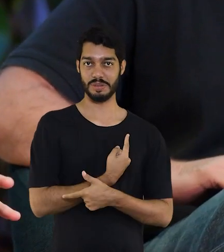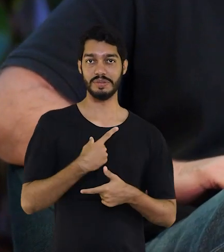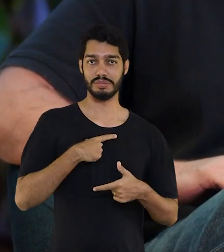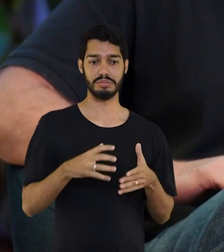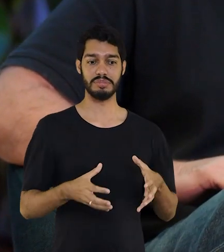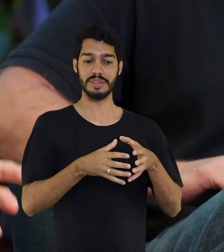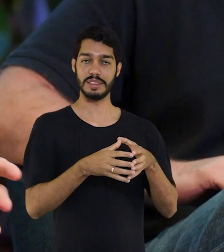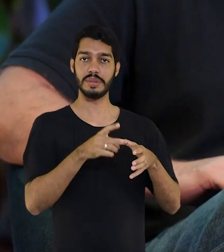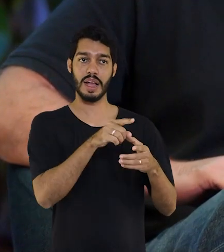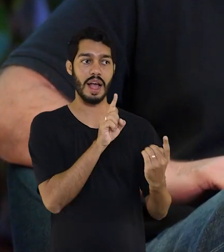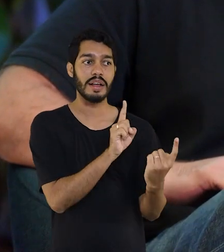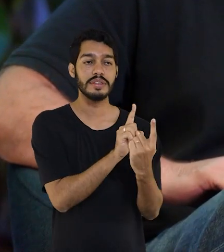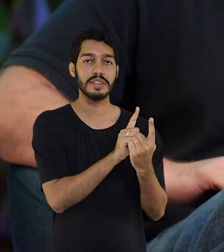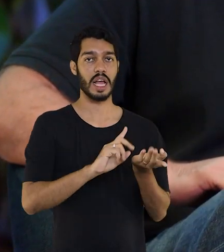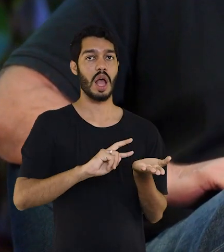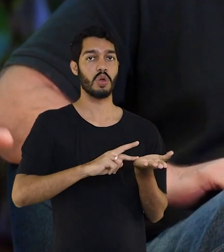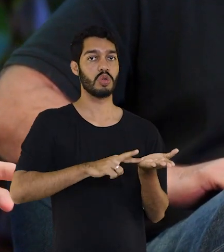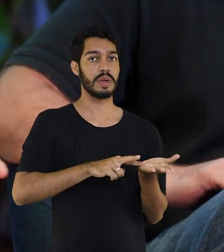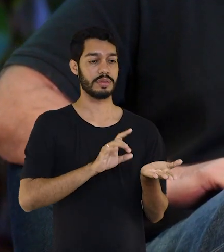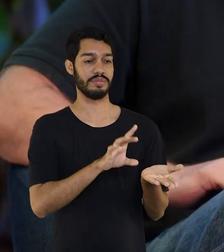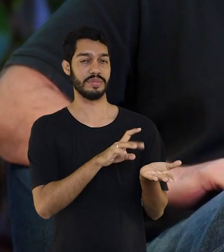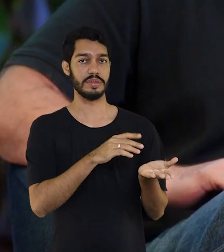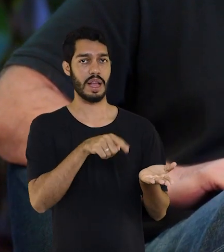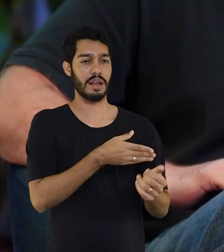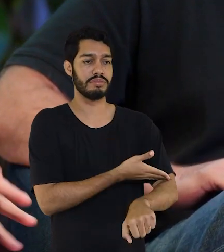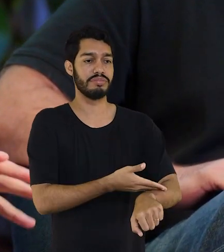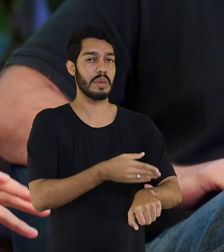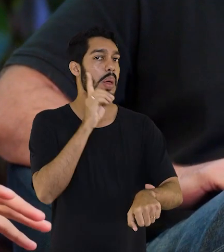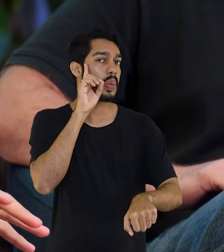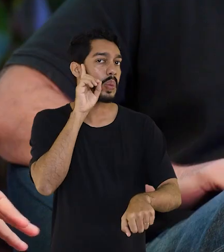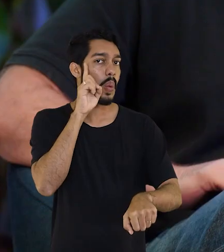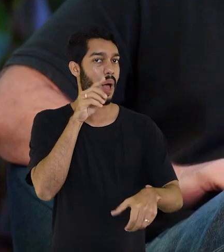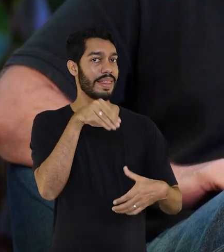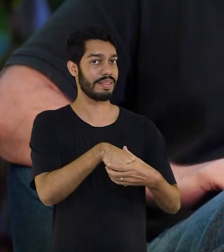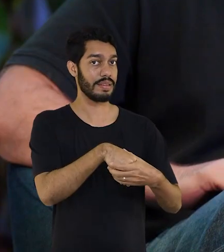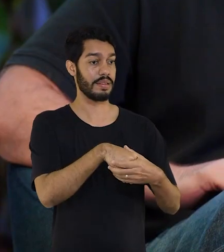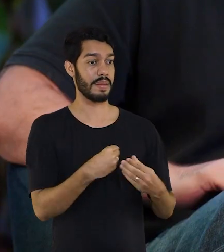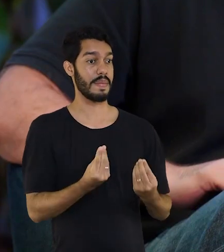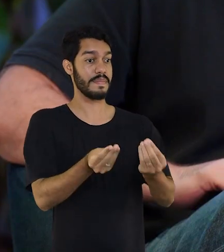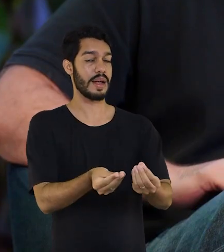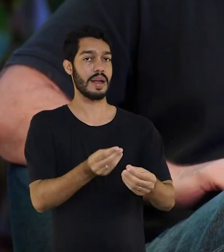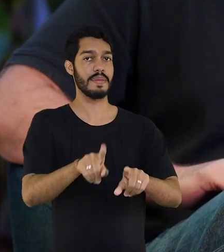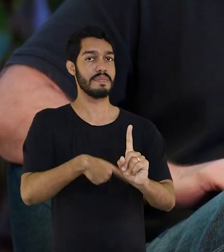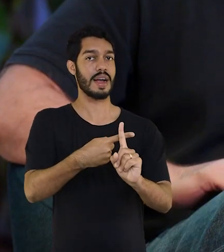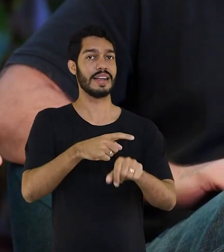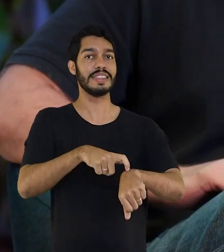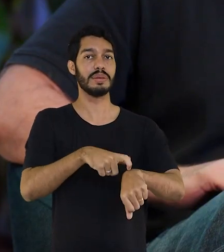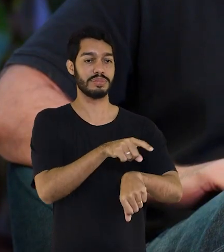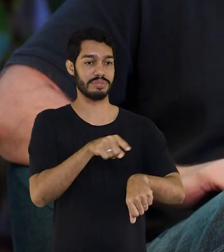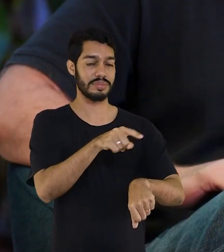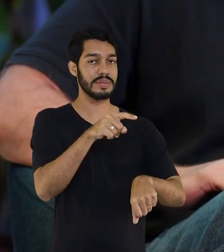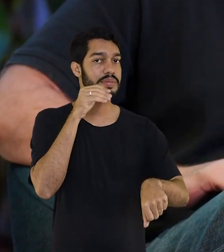lá no Domingos e Pinho, nós fazemos isso. Temos um time que atende tanto automações para as nossas rotinas internas, para fornecer mais tempo para os nossos